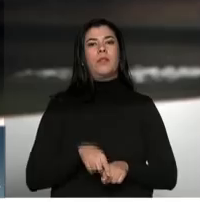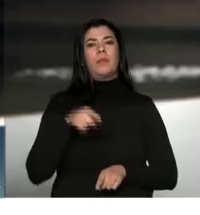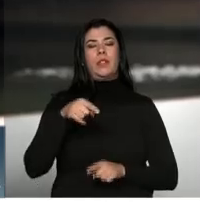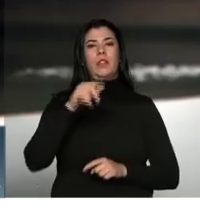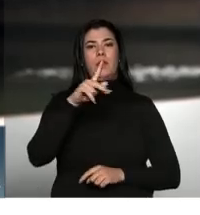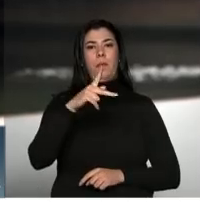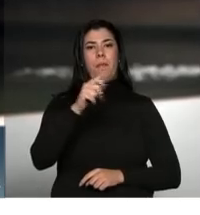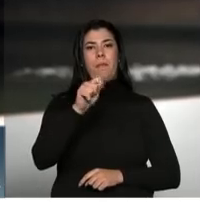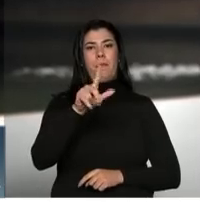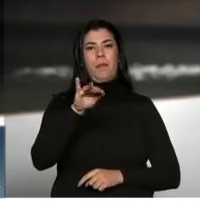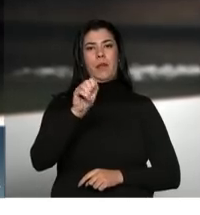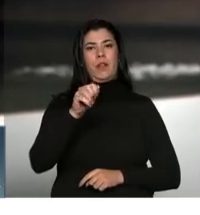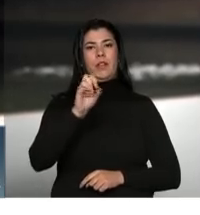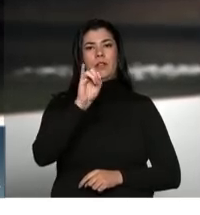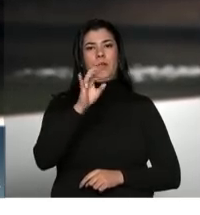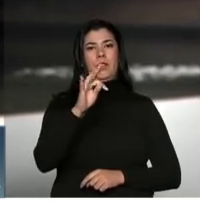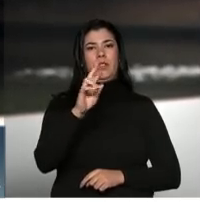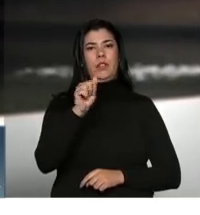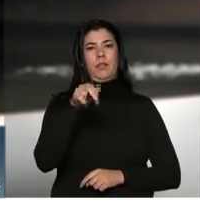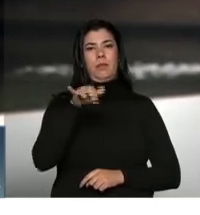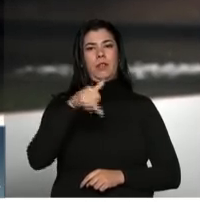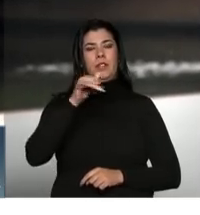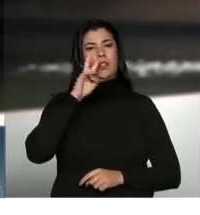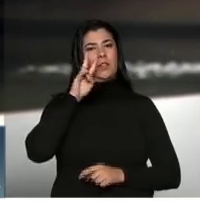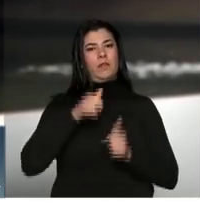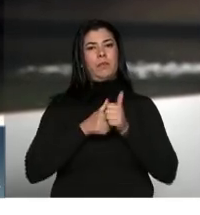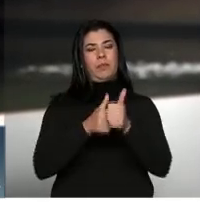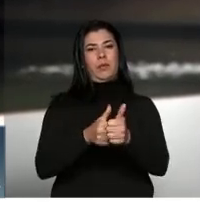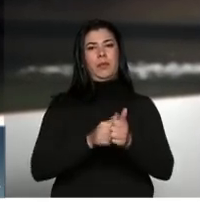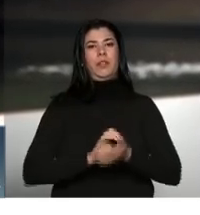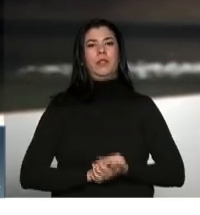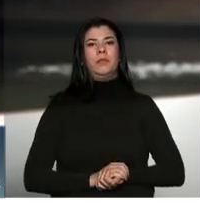Itamaraty, onde recebe o primeiro-ministro chinês. Vamos acompanhar.